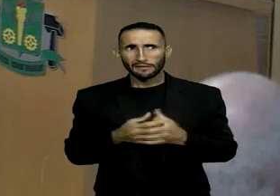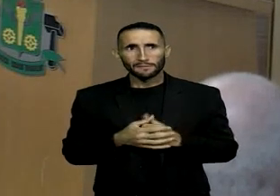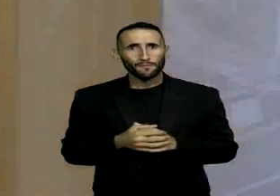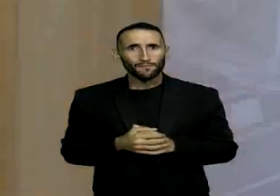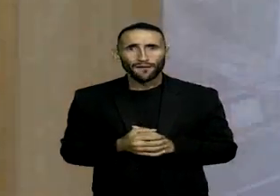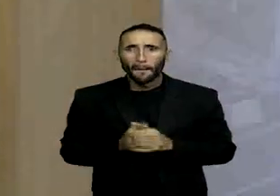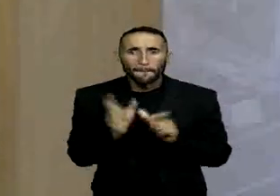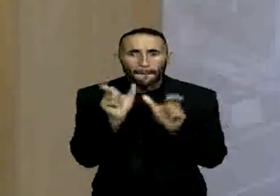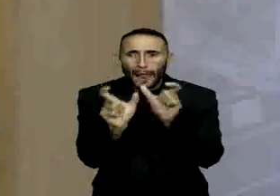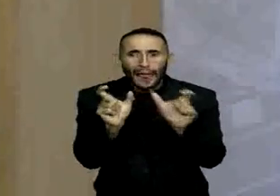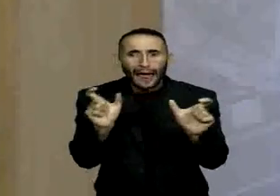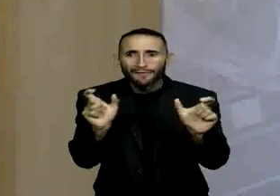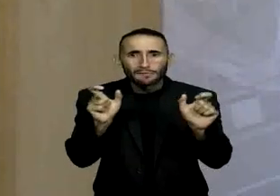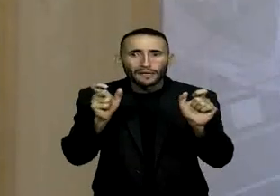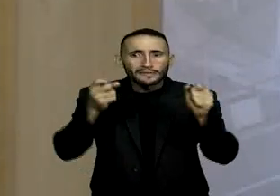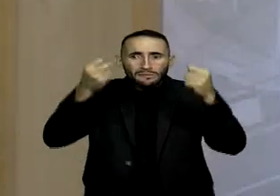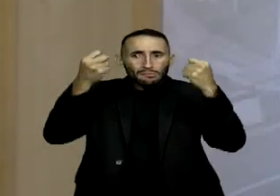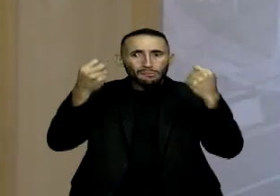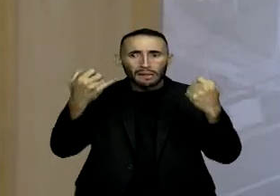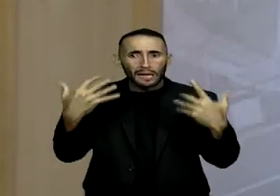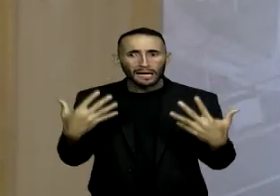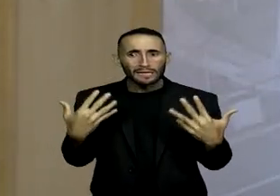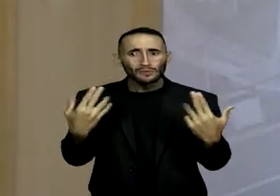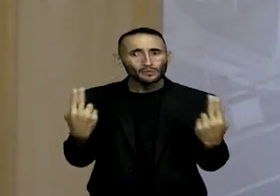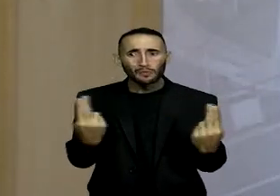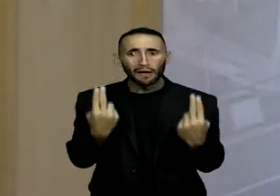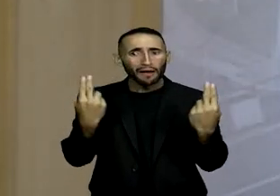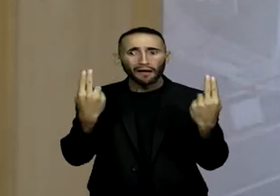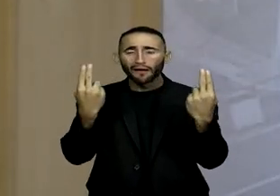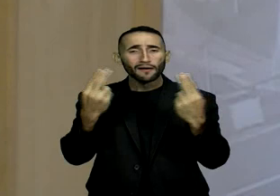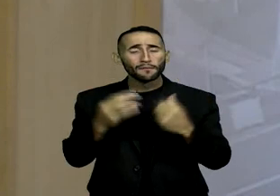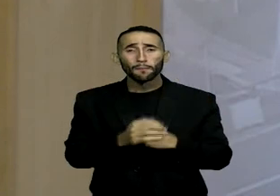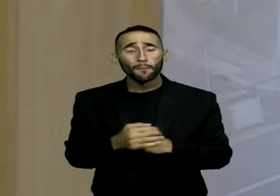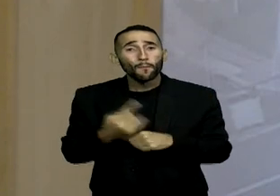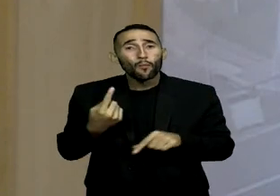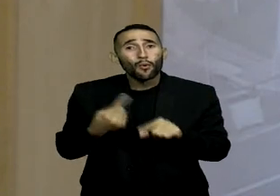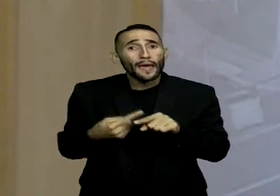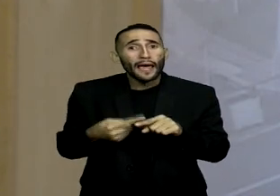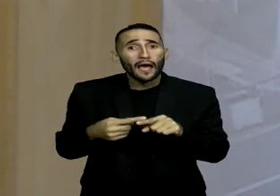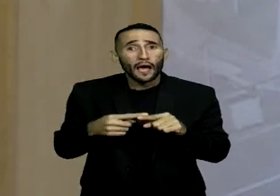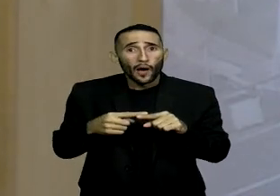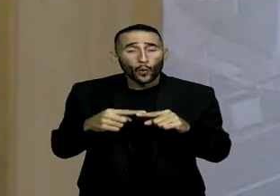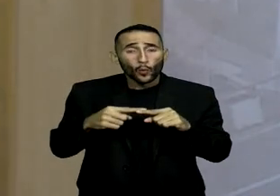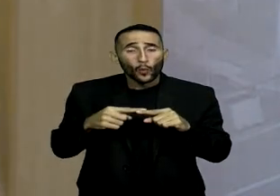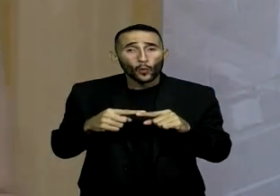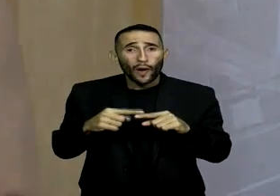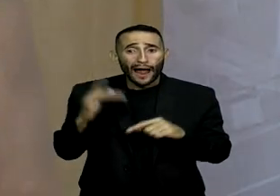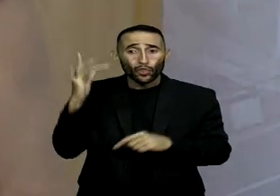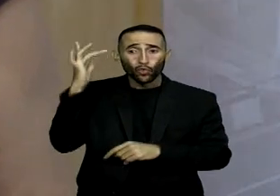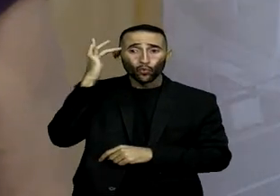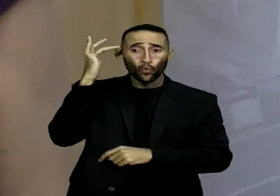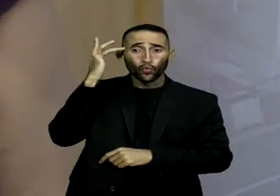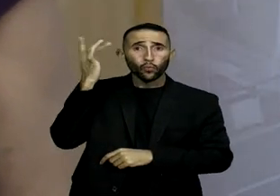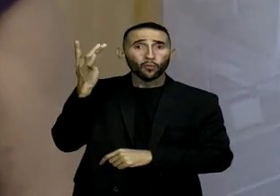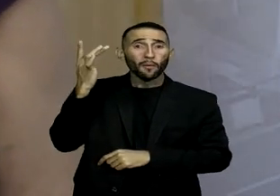honesta, porque como que pode, na mente de qualquer pessoa, quanto mais de um